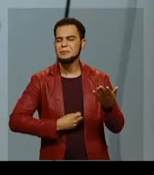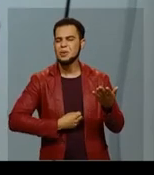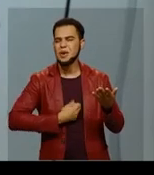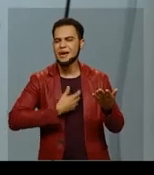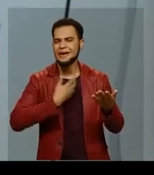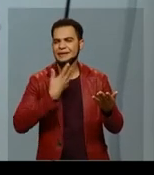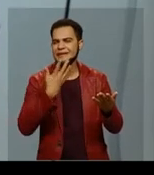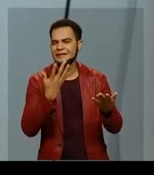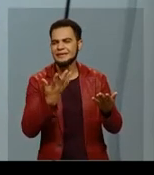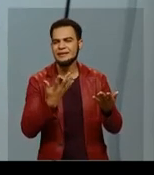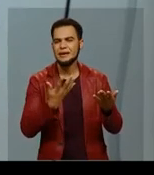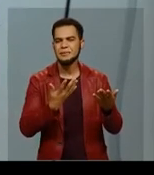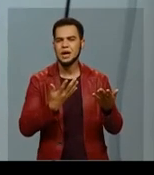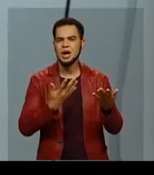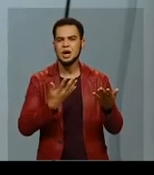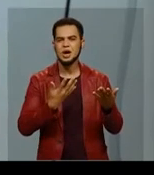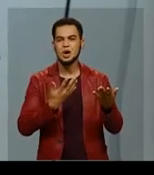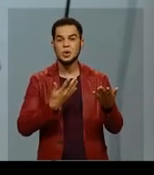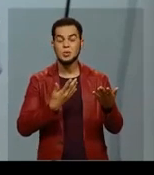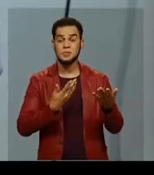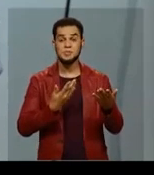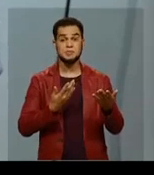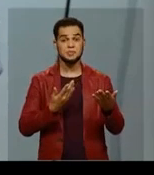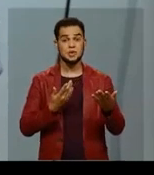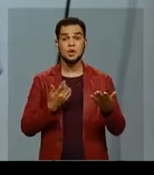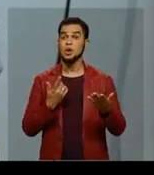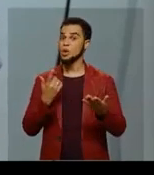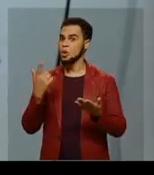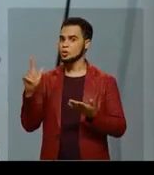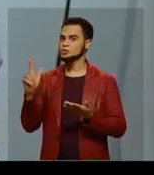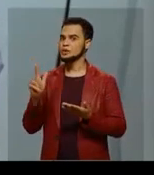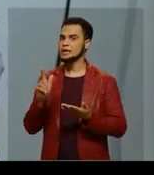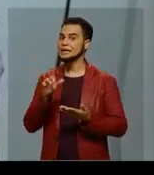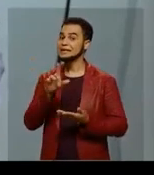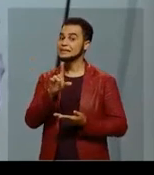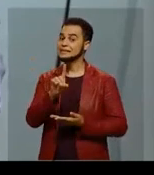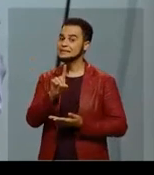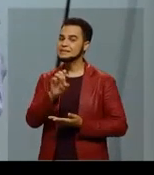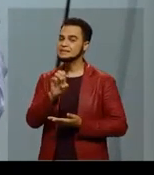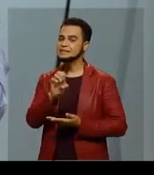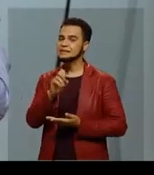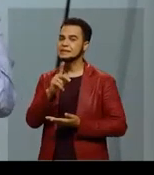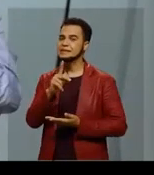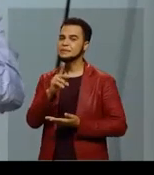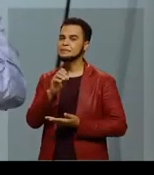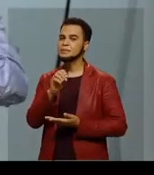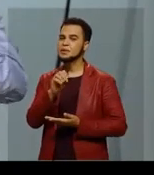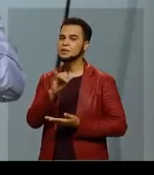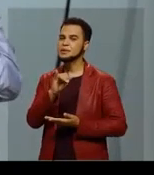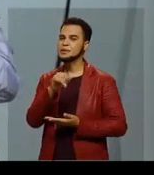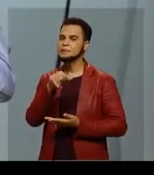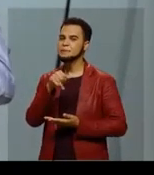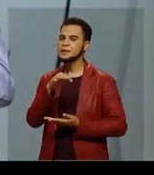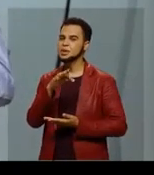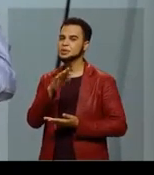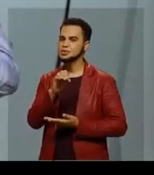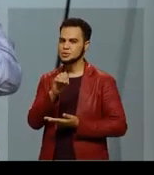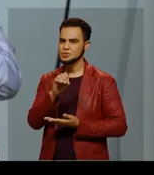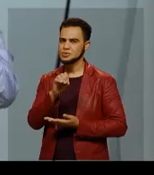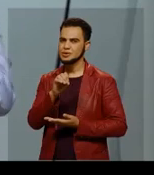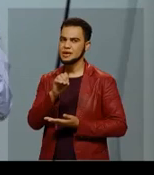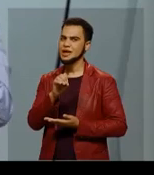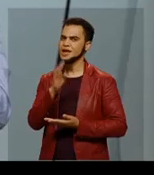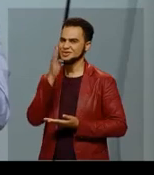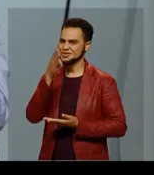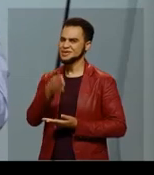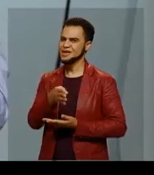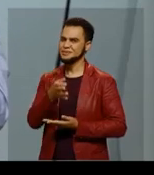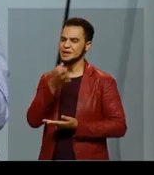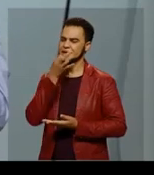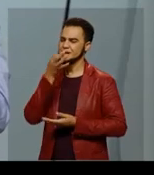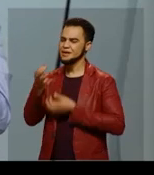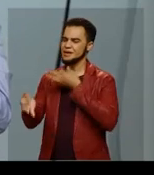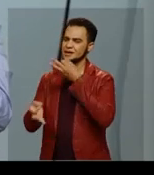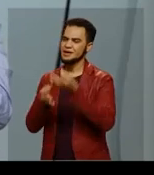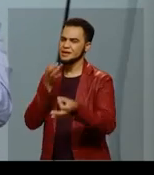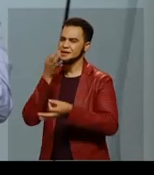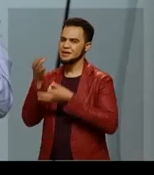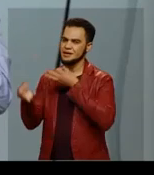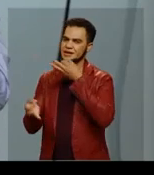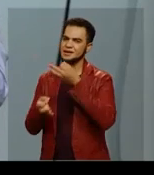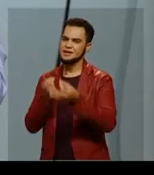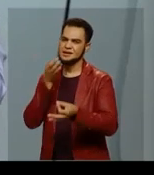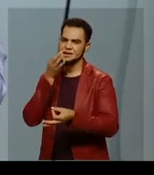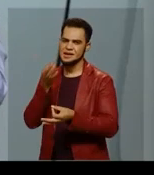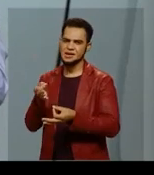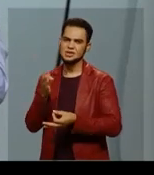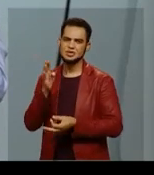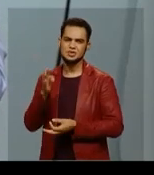aqui, depoimento já muito objetivo. Então, você tem no gênero literário, mais conotação, e